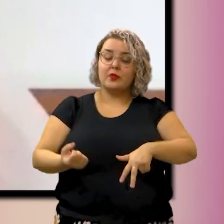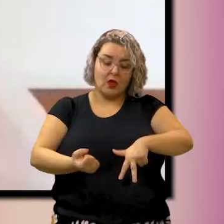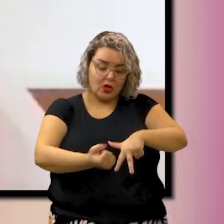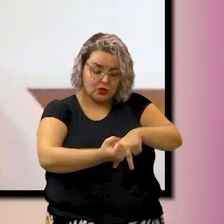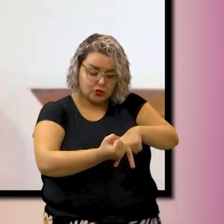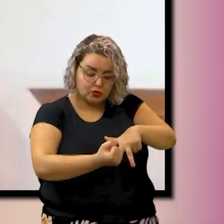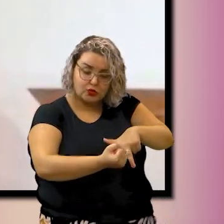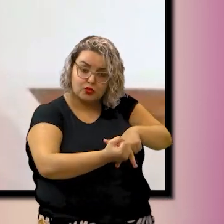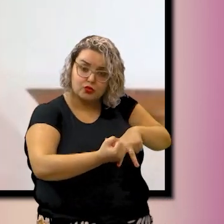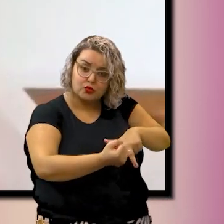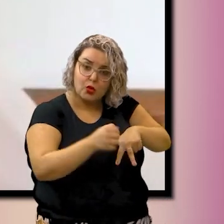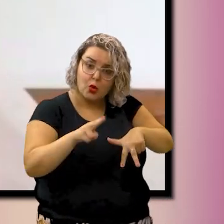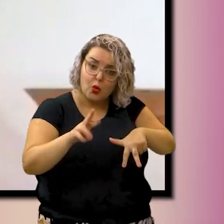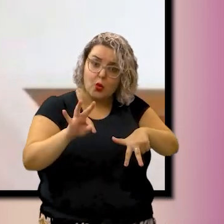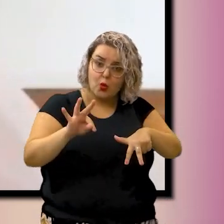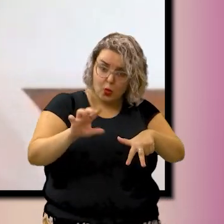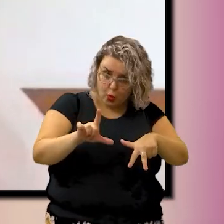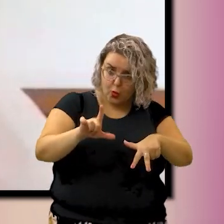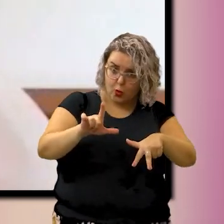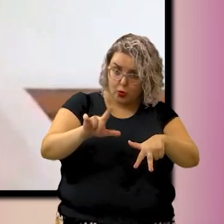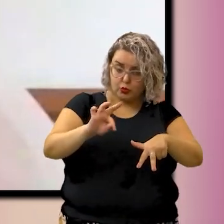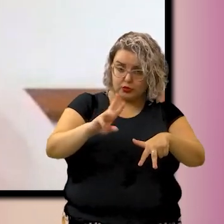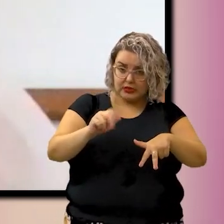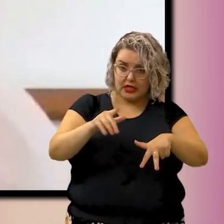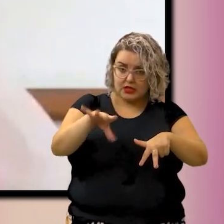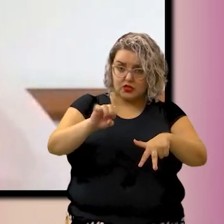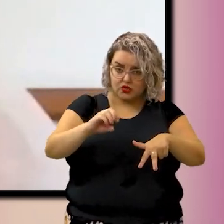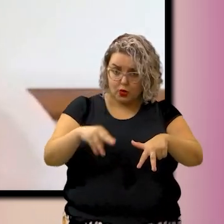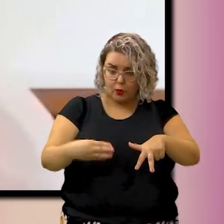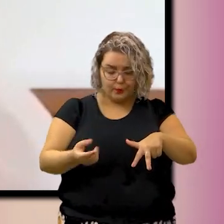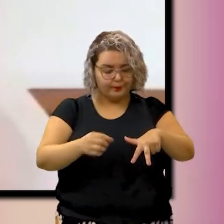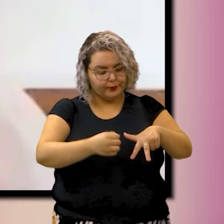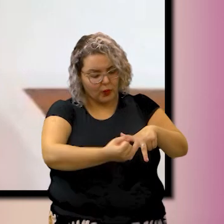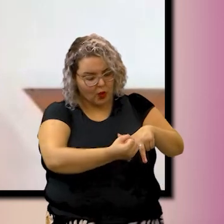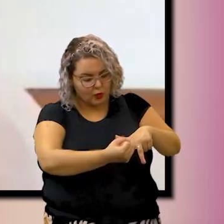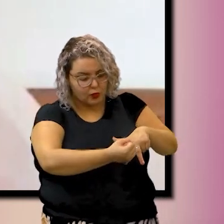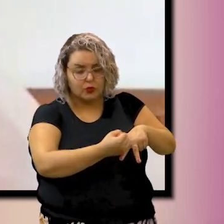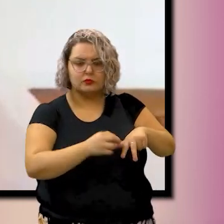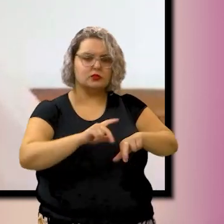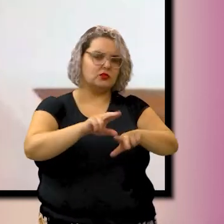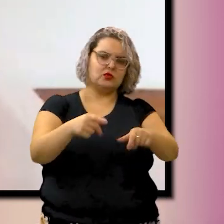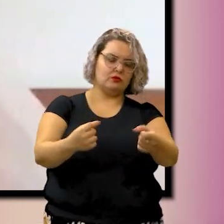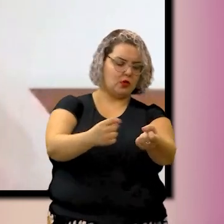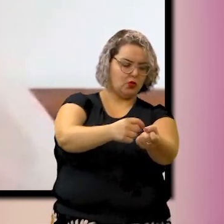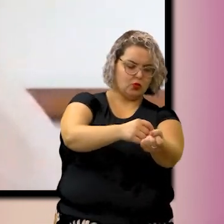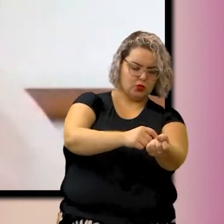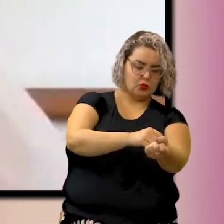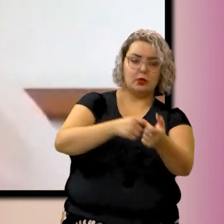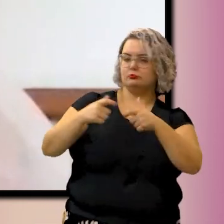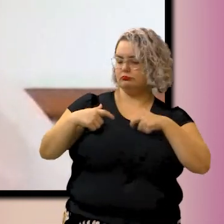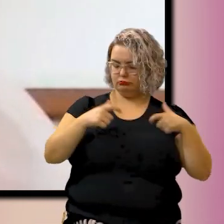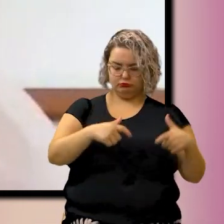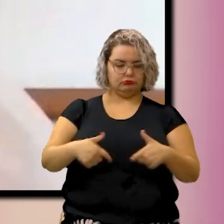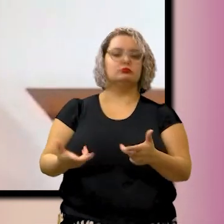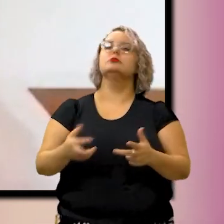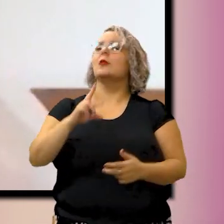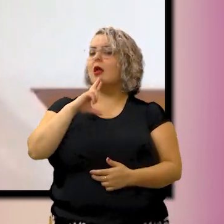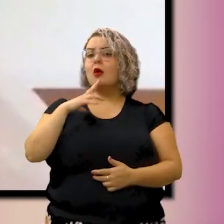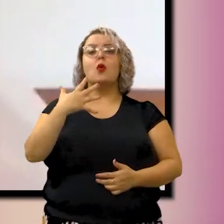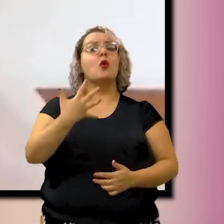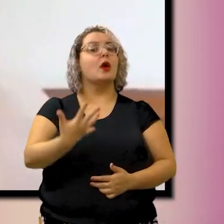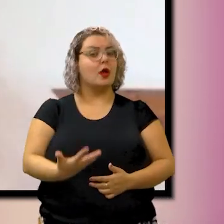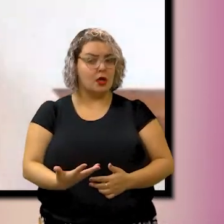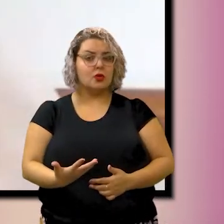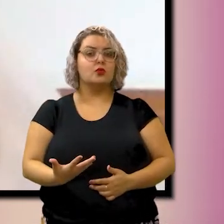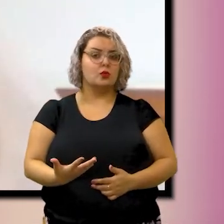falando aqui de ultrassom, um ultrassom da circulação, que é o Doppler, que a gente pode fazer de vários vasos do corpo e que